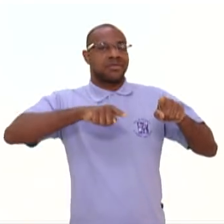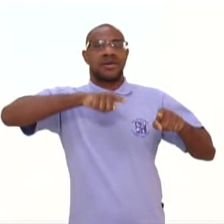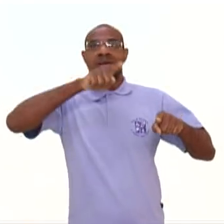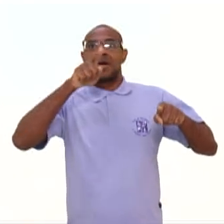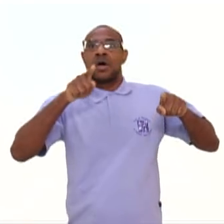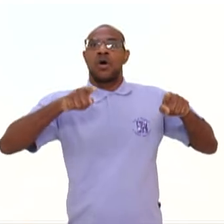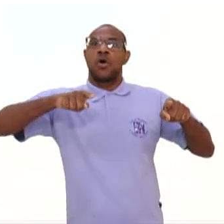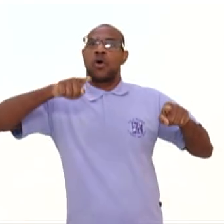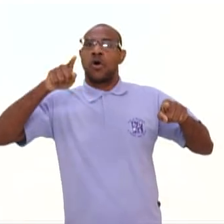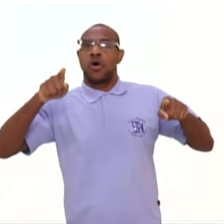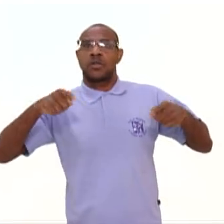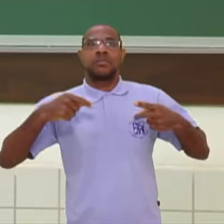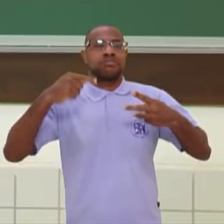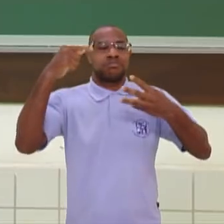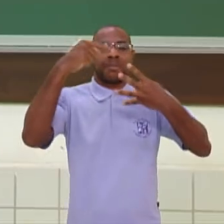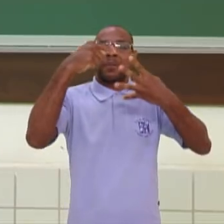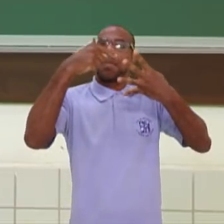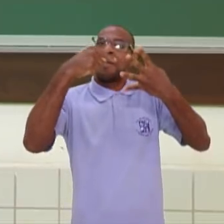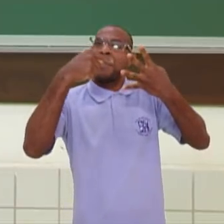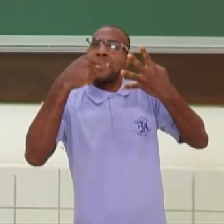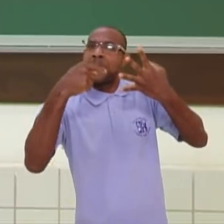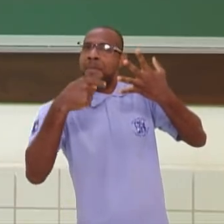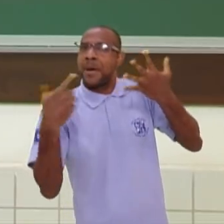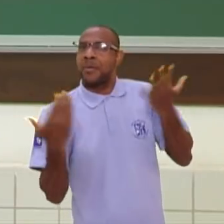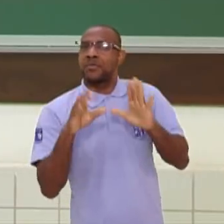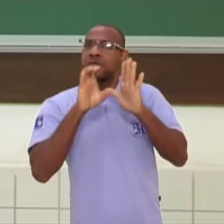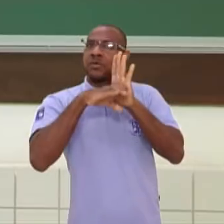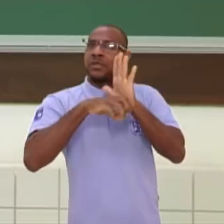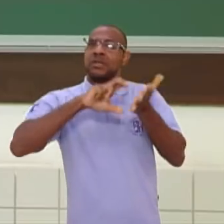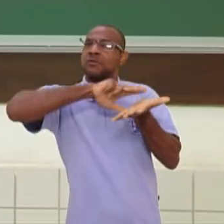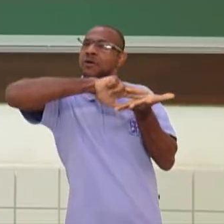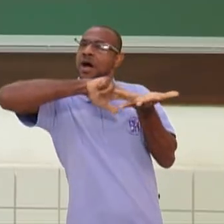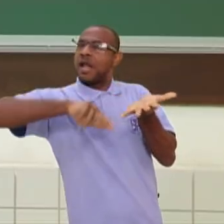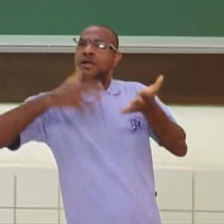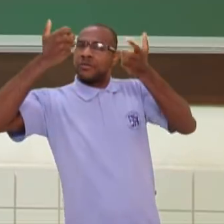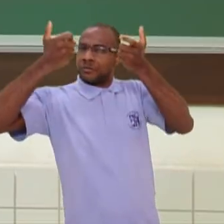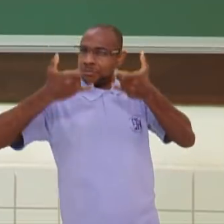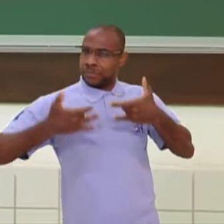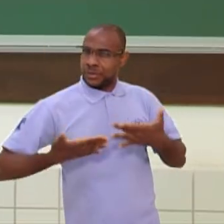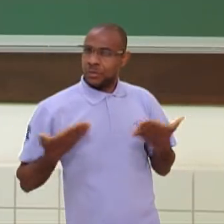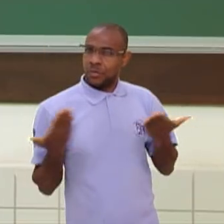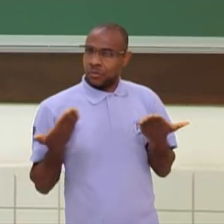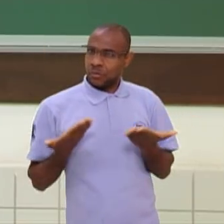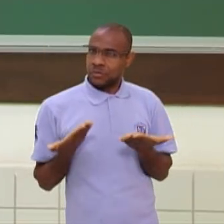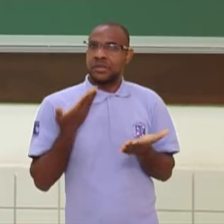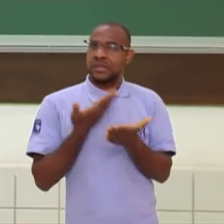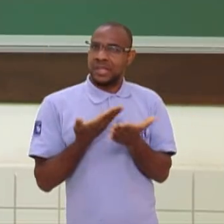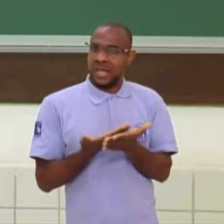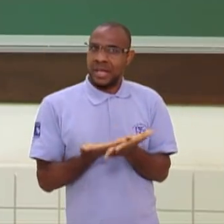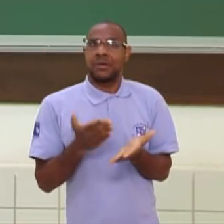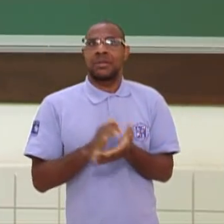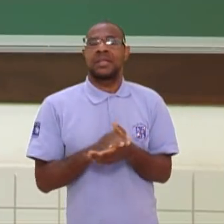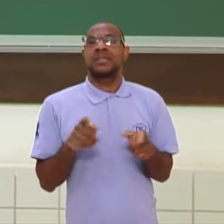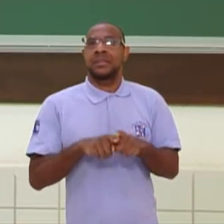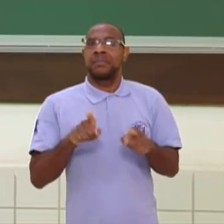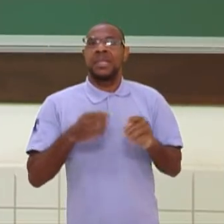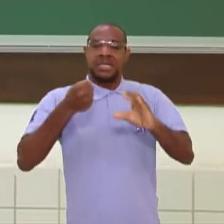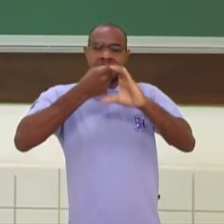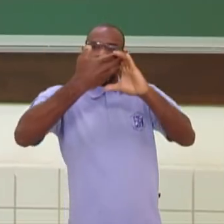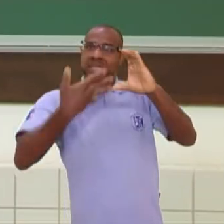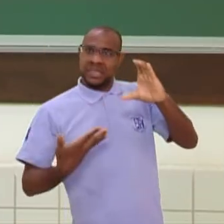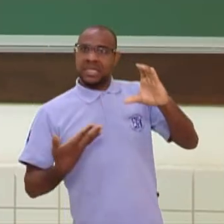sobre o que é uma onda mecânica, o que é uma onda eletromagnética, avaliando também as caracterizações da onda, sendo ela